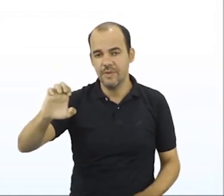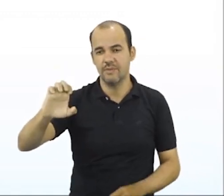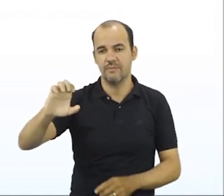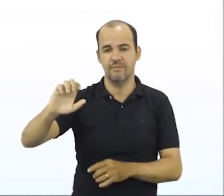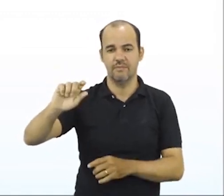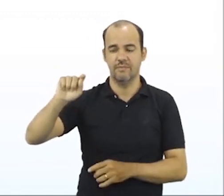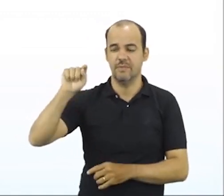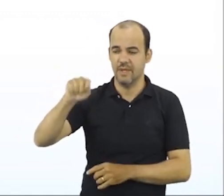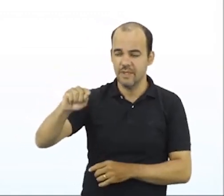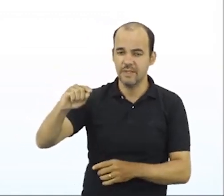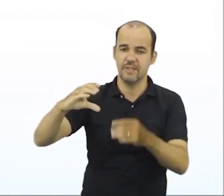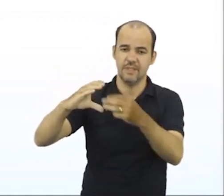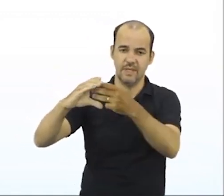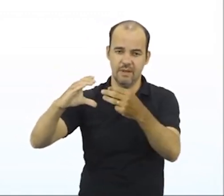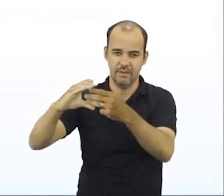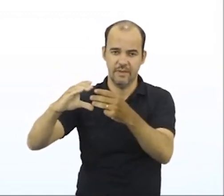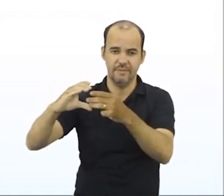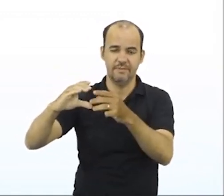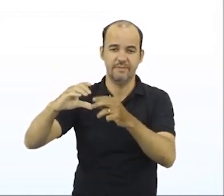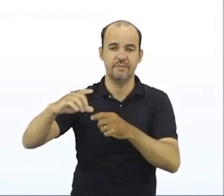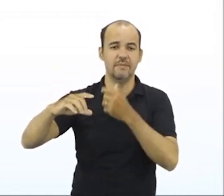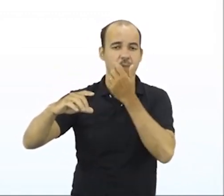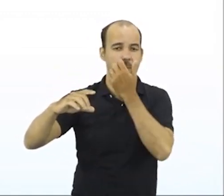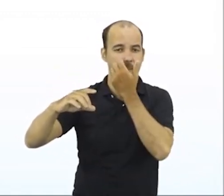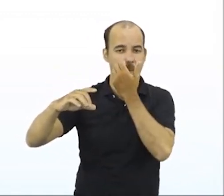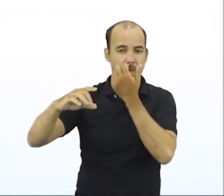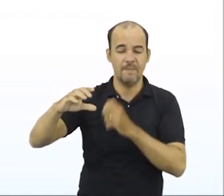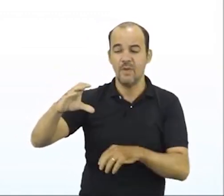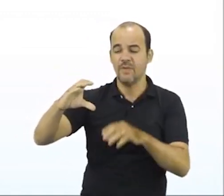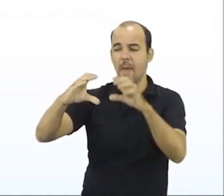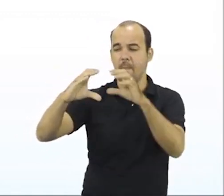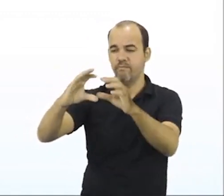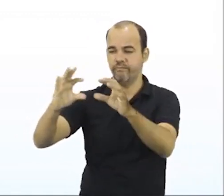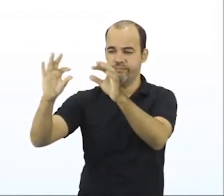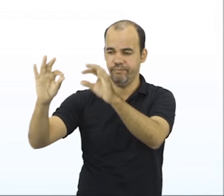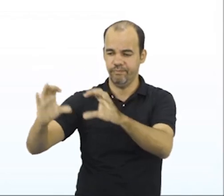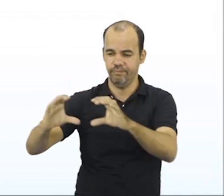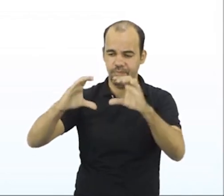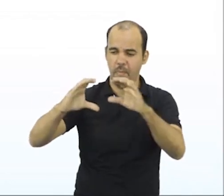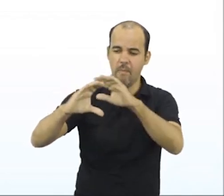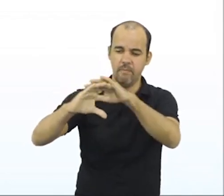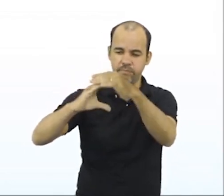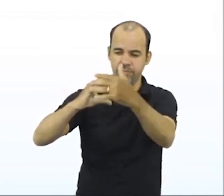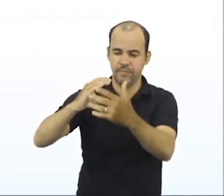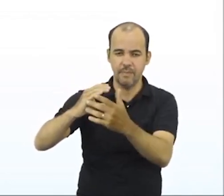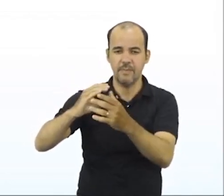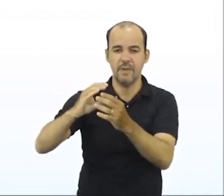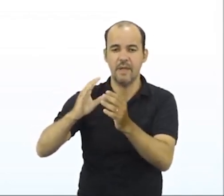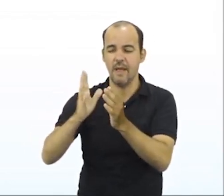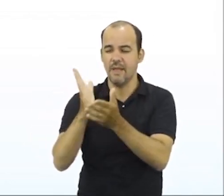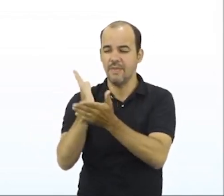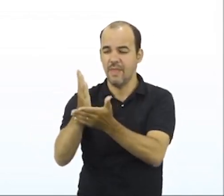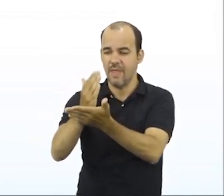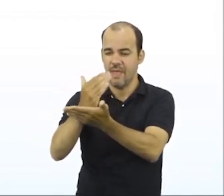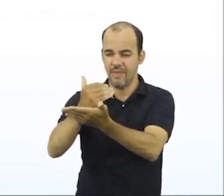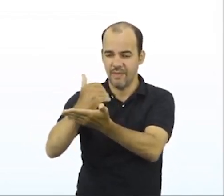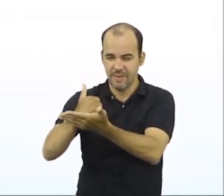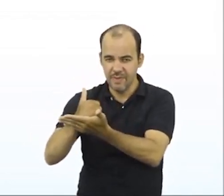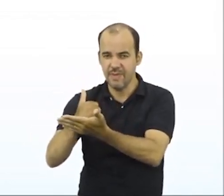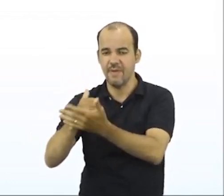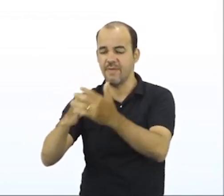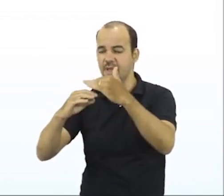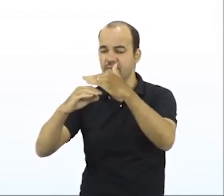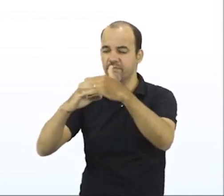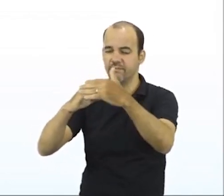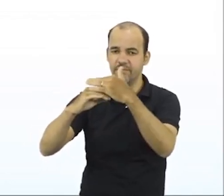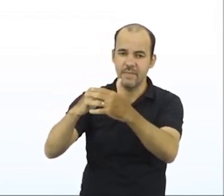relembrem junto comigo as famosas partes da célula. A gente vai ter que dar conta